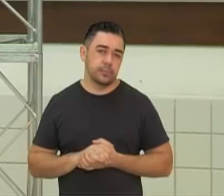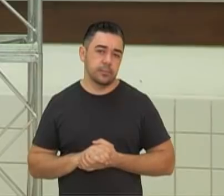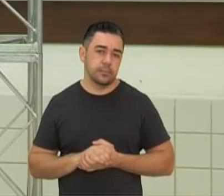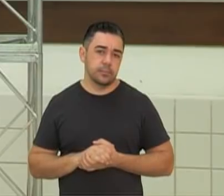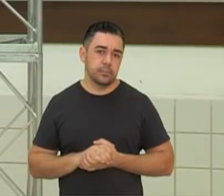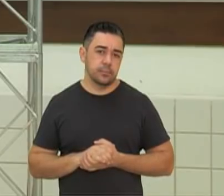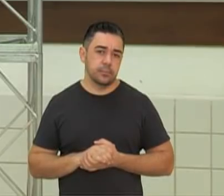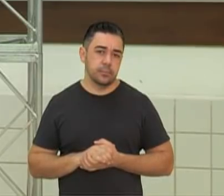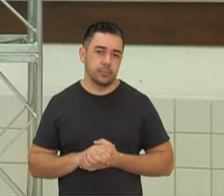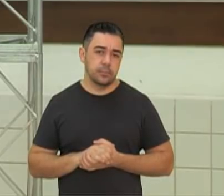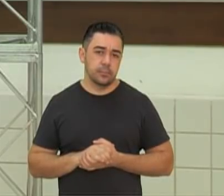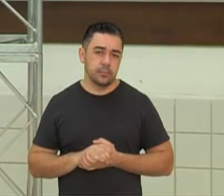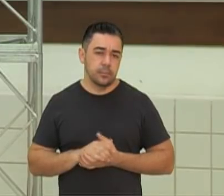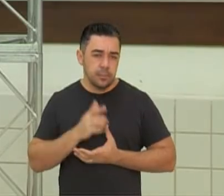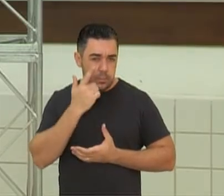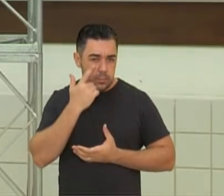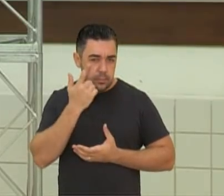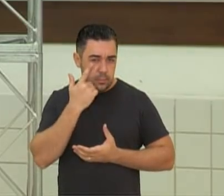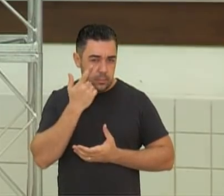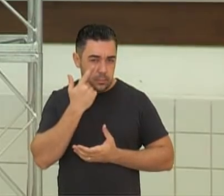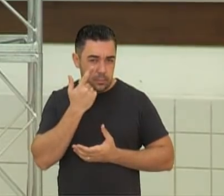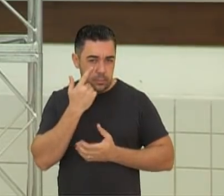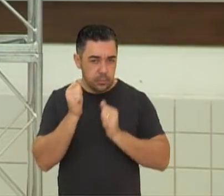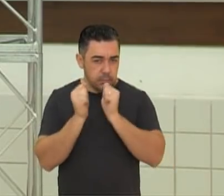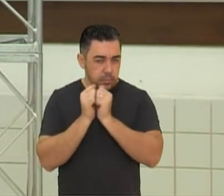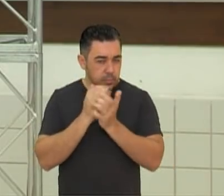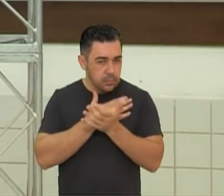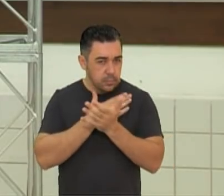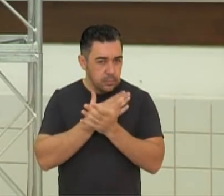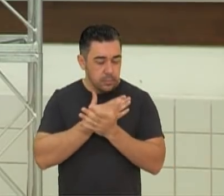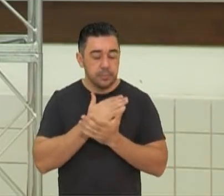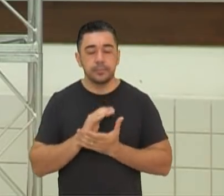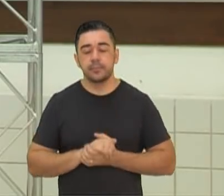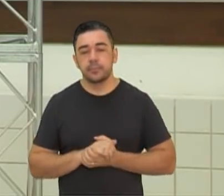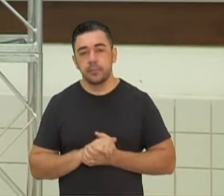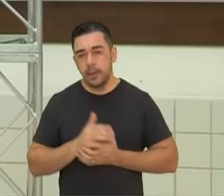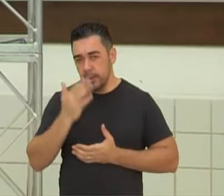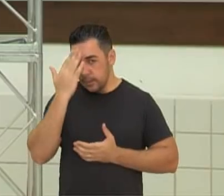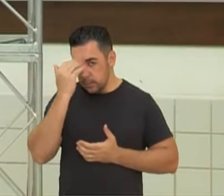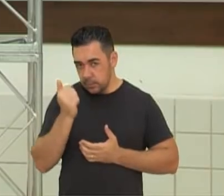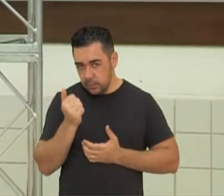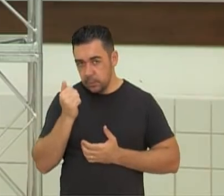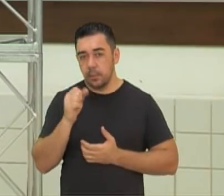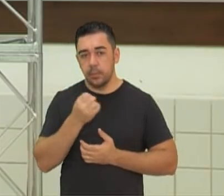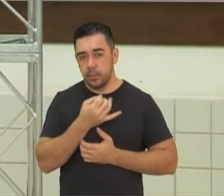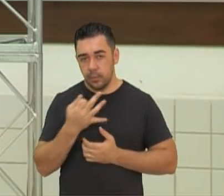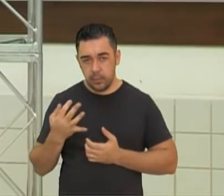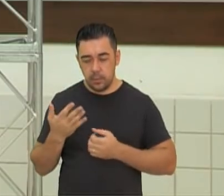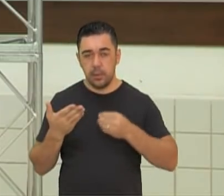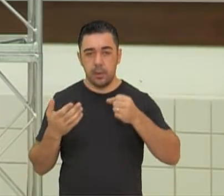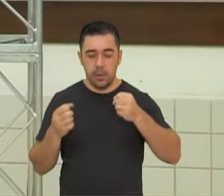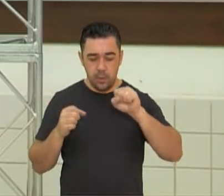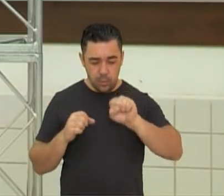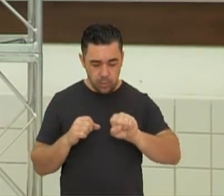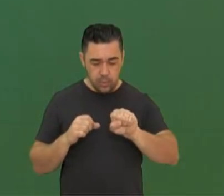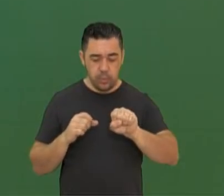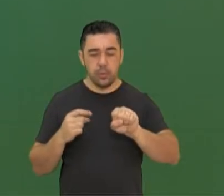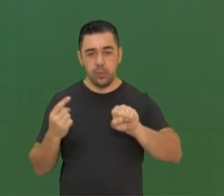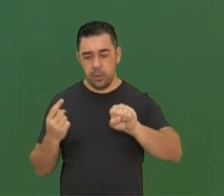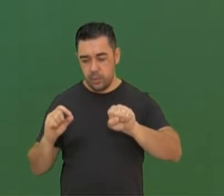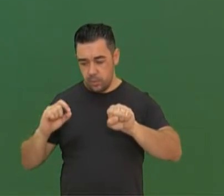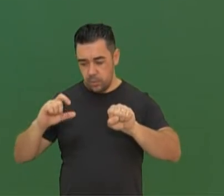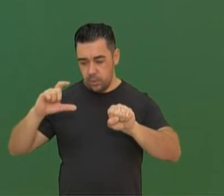Então, dá uma olhada comigo. Você sabe que o volume desse paralelepípedo é a área da base, que é 8 vezes a altura